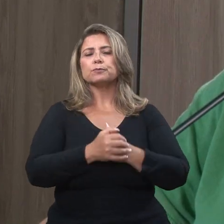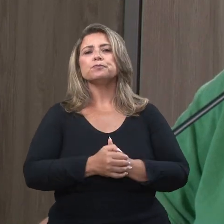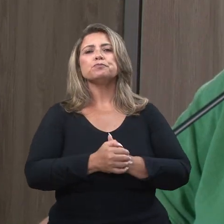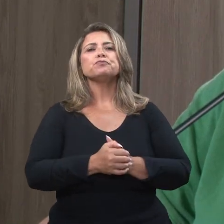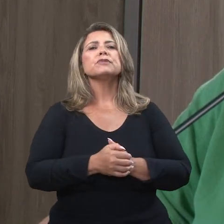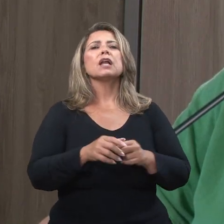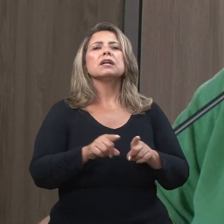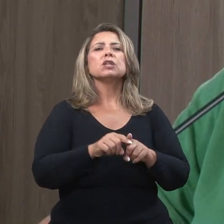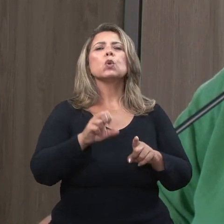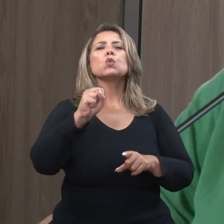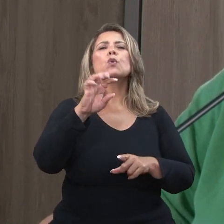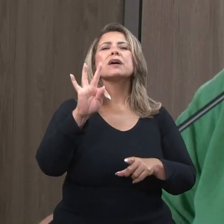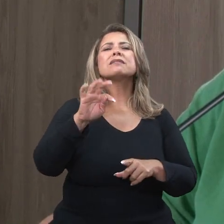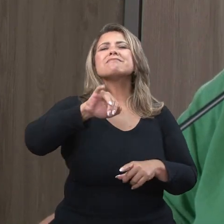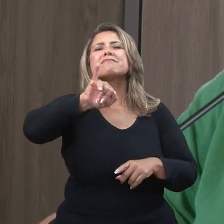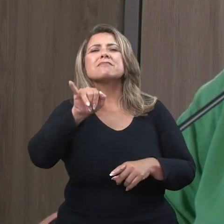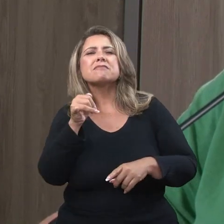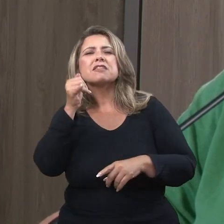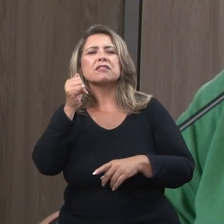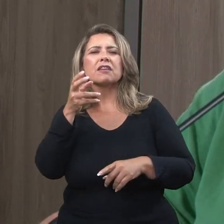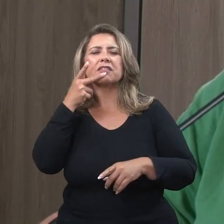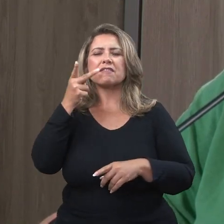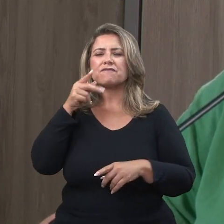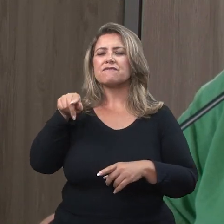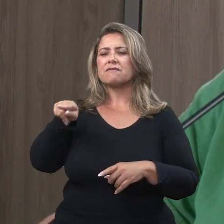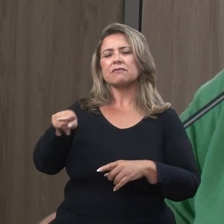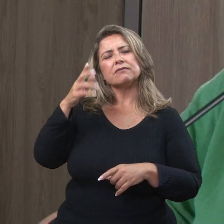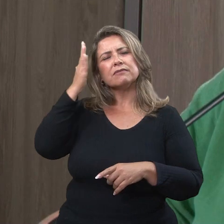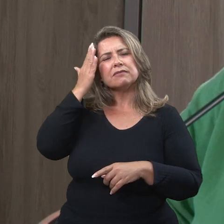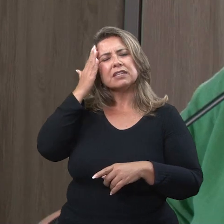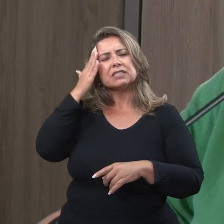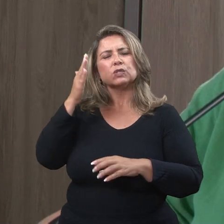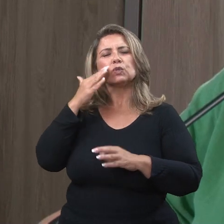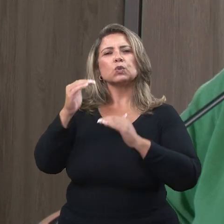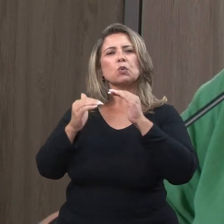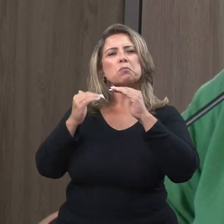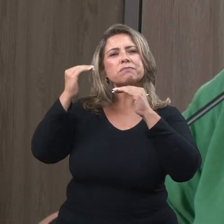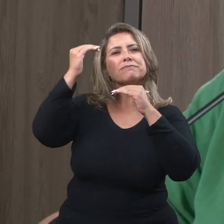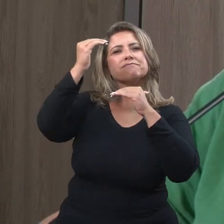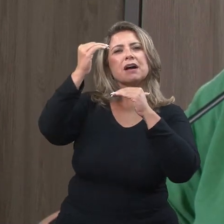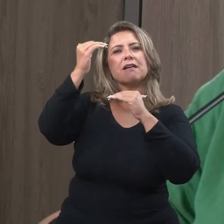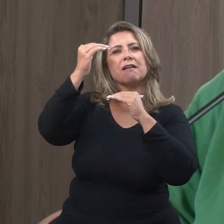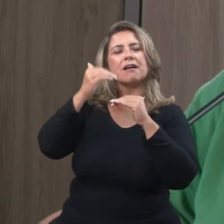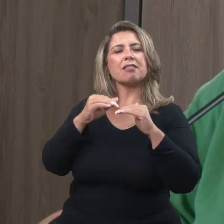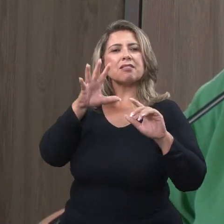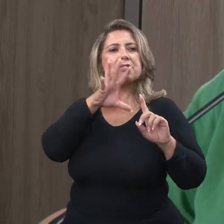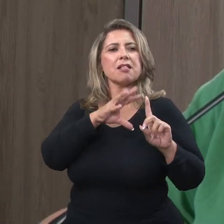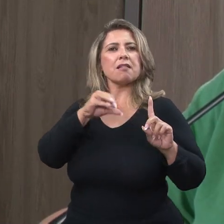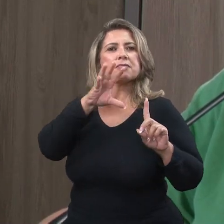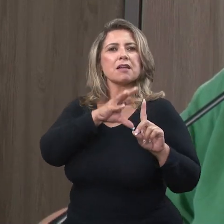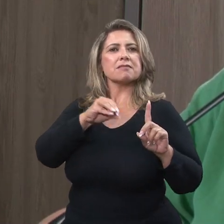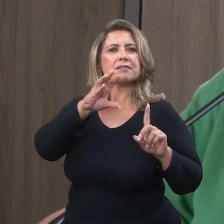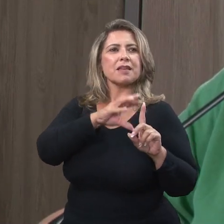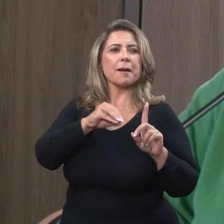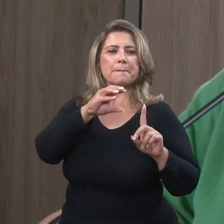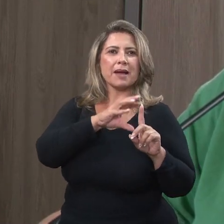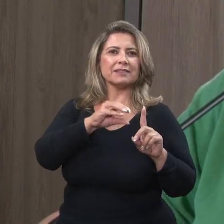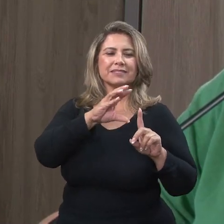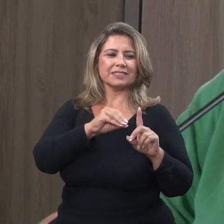da hierarquia. Muitos tentaram levantar a questão de que o assédio ele aconteceria apenas